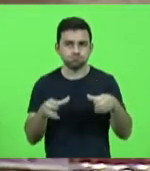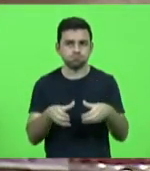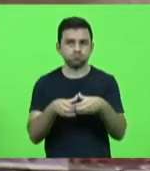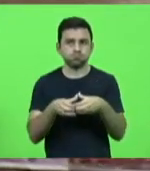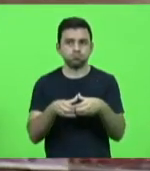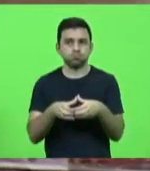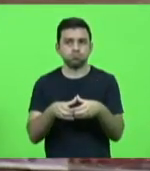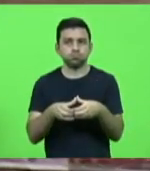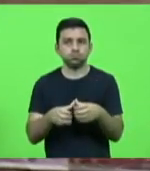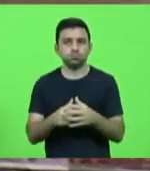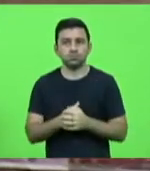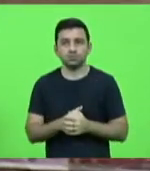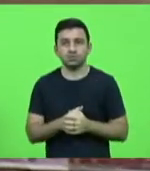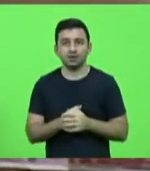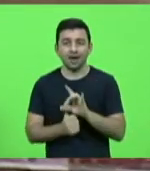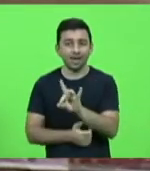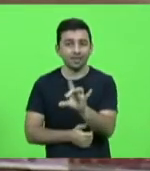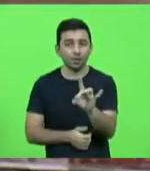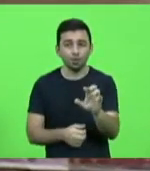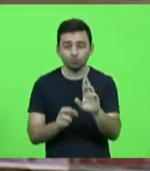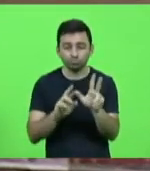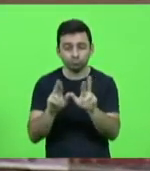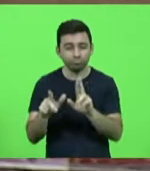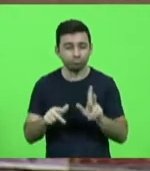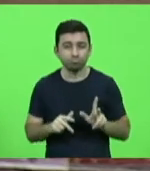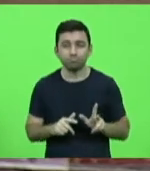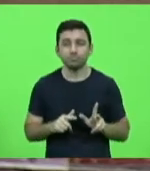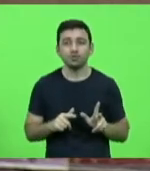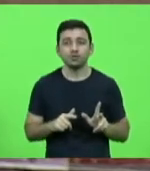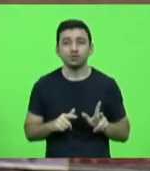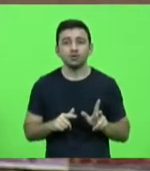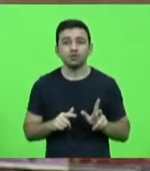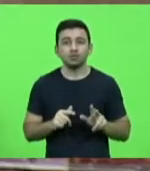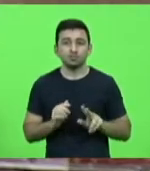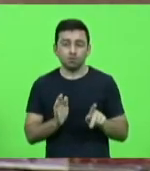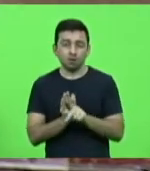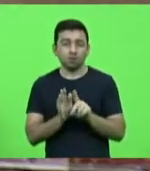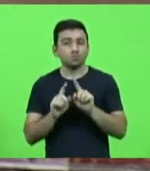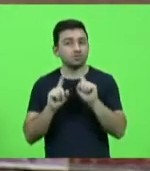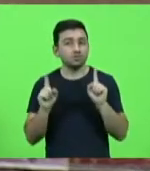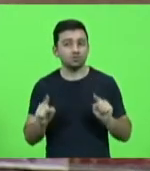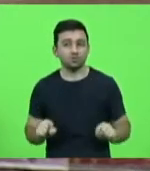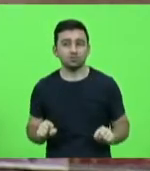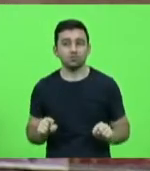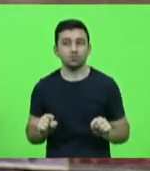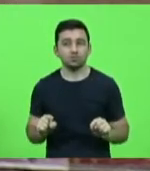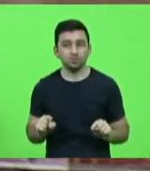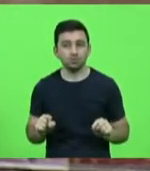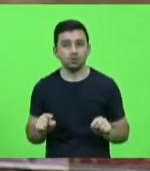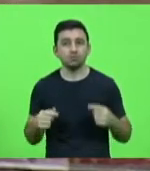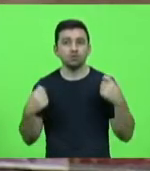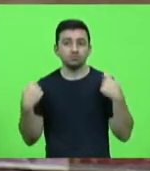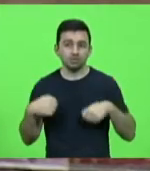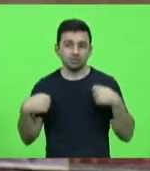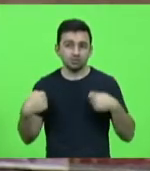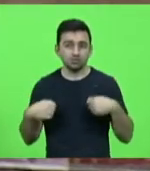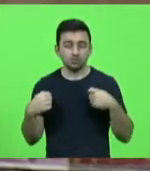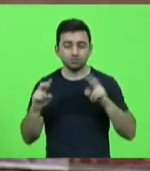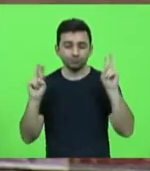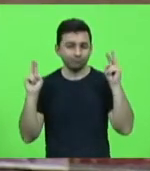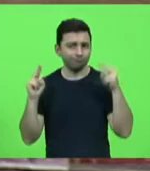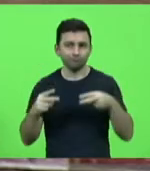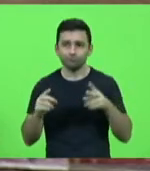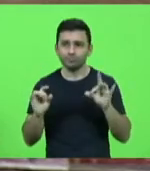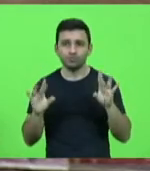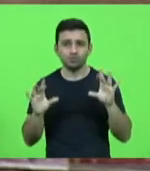e assim, cada peculiaridade que existe do servidor necessita um olhar especial.